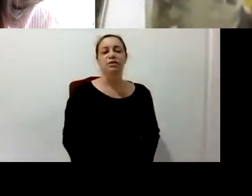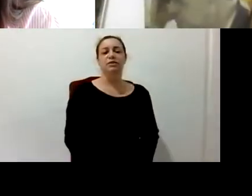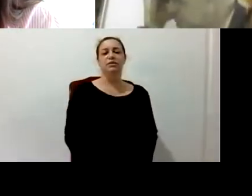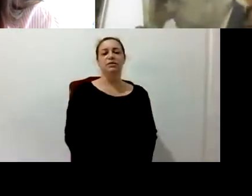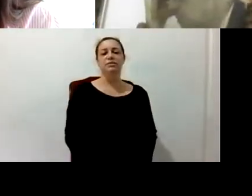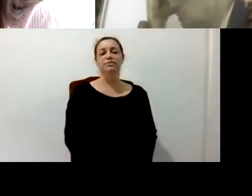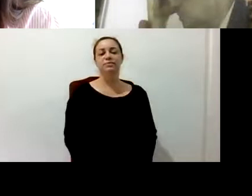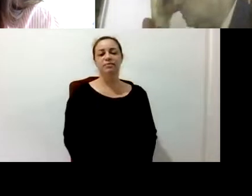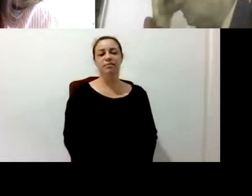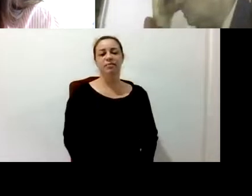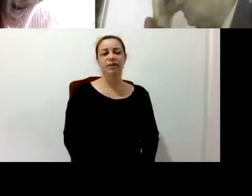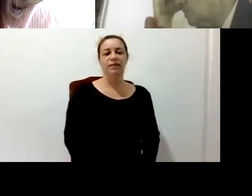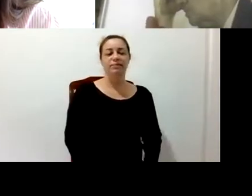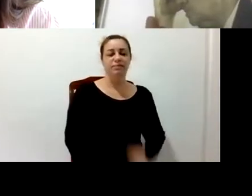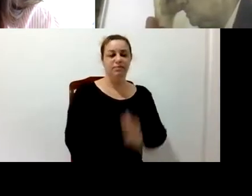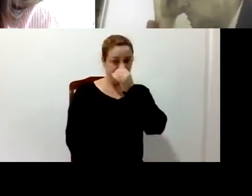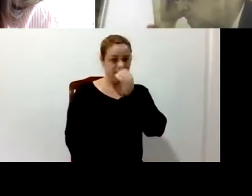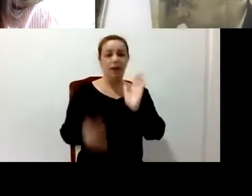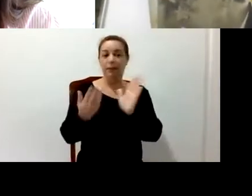Conseguem ver?